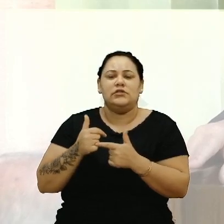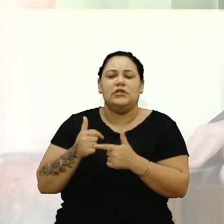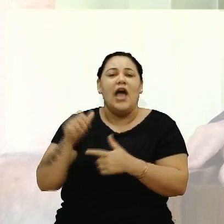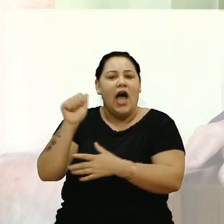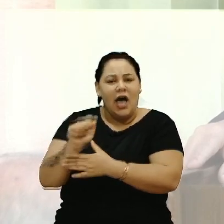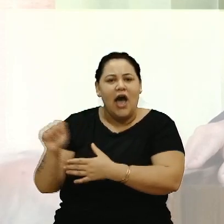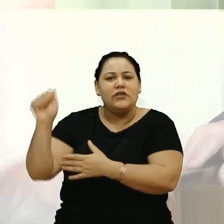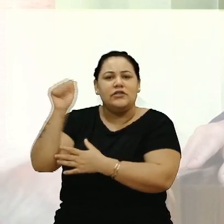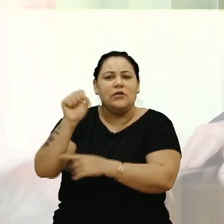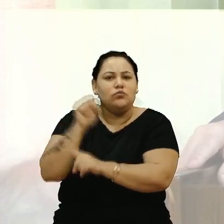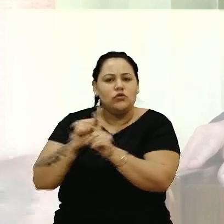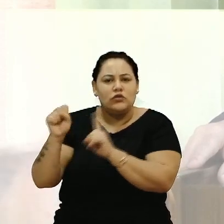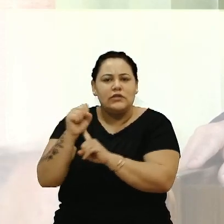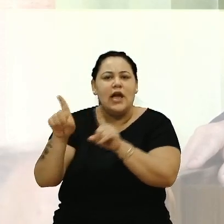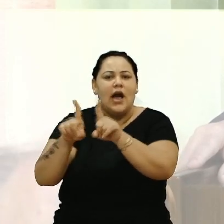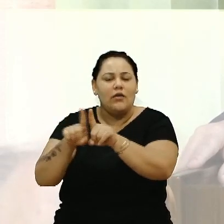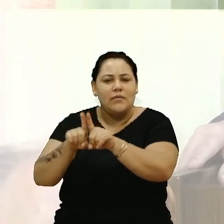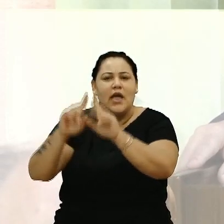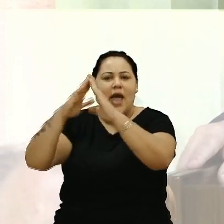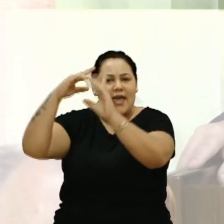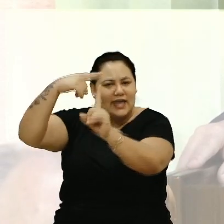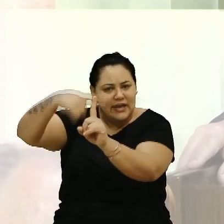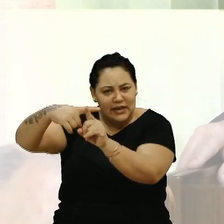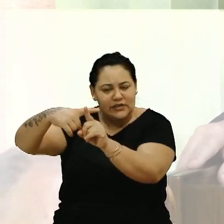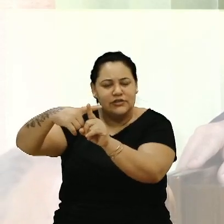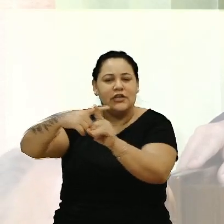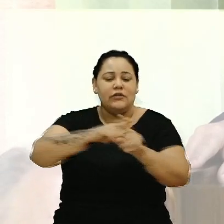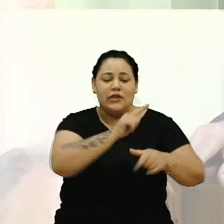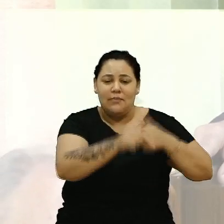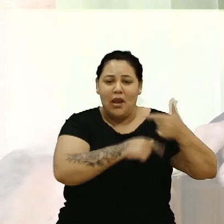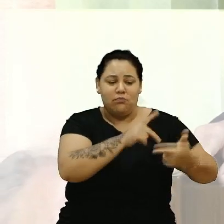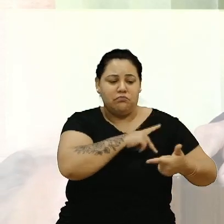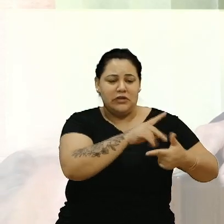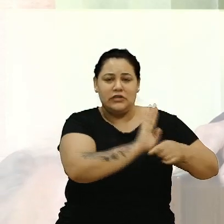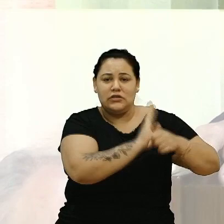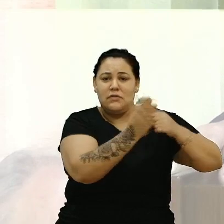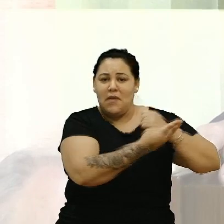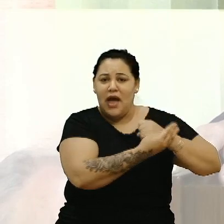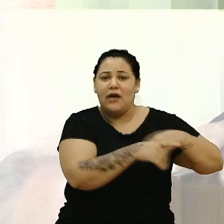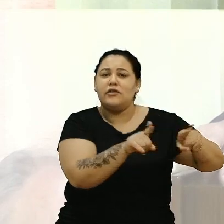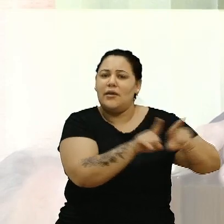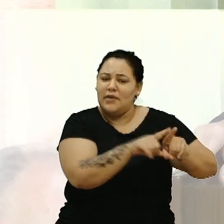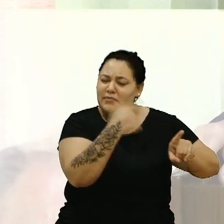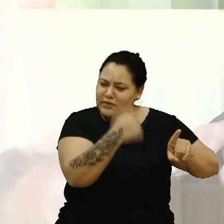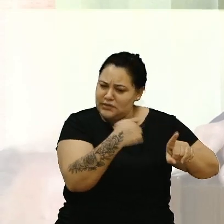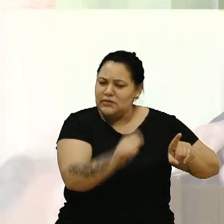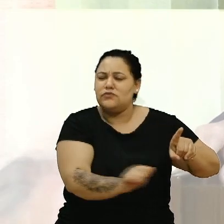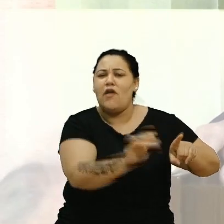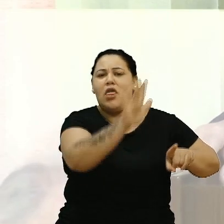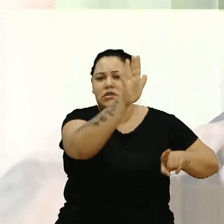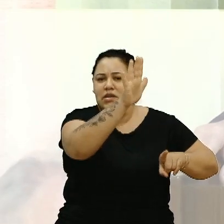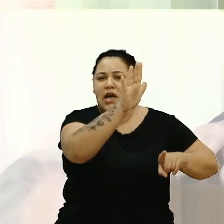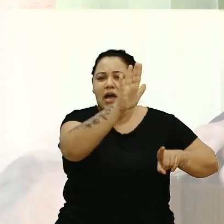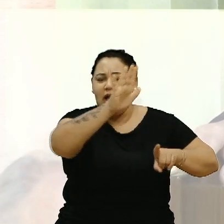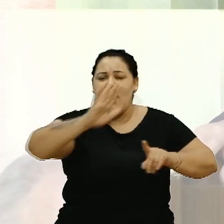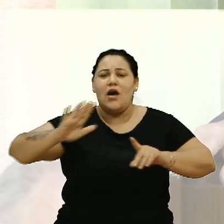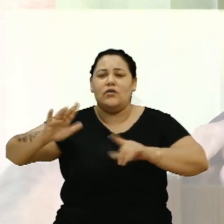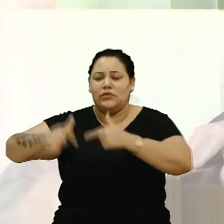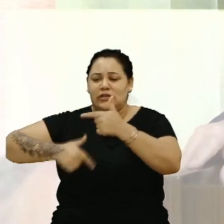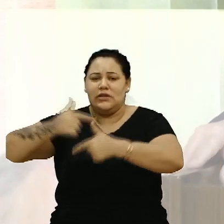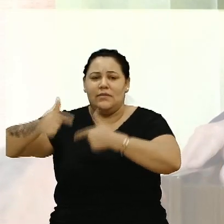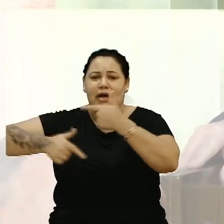das igrejas, o trabalho dos presidentes de bairros, que nós temos que exaltar, o trabalho dos escoteiros,